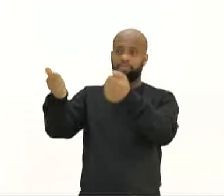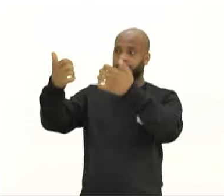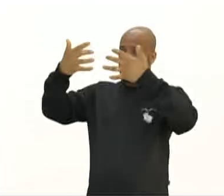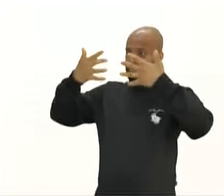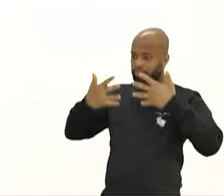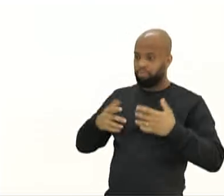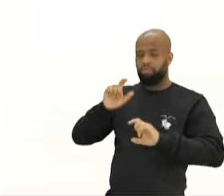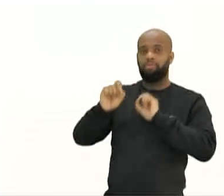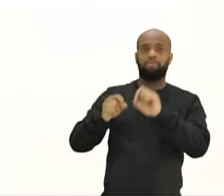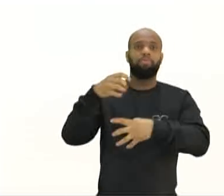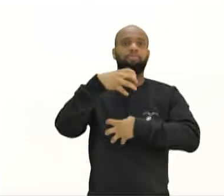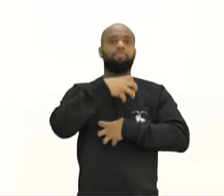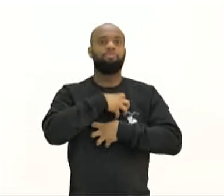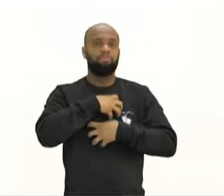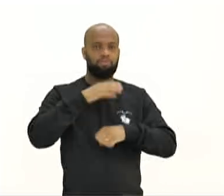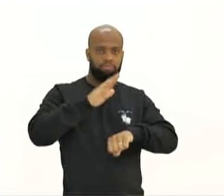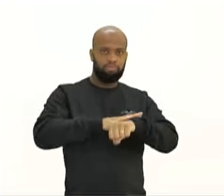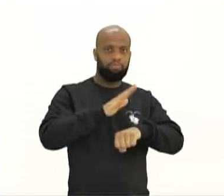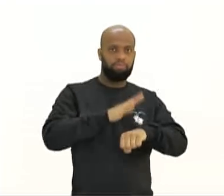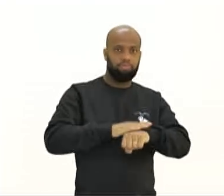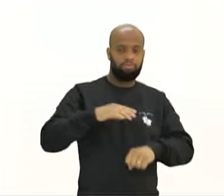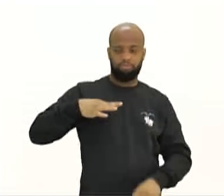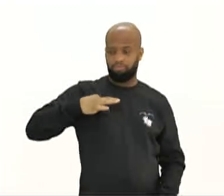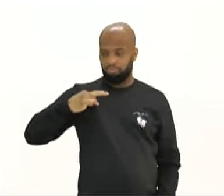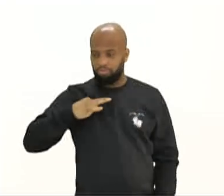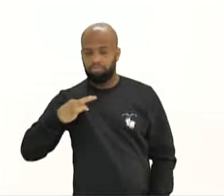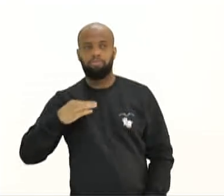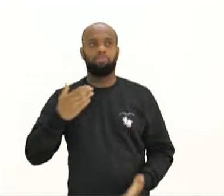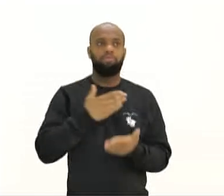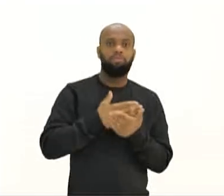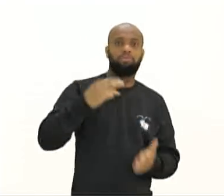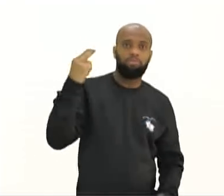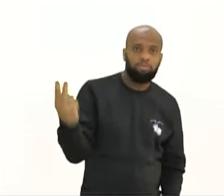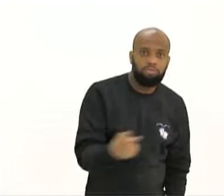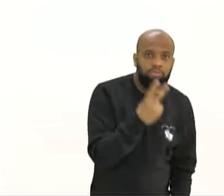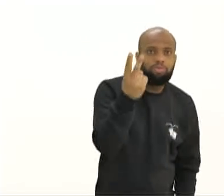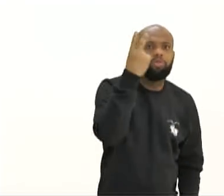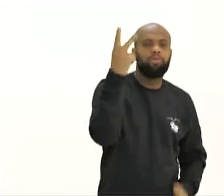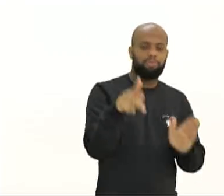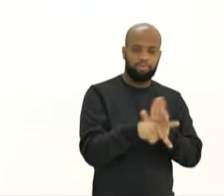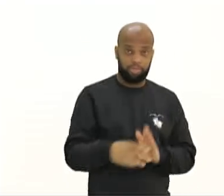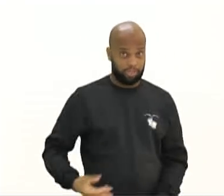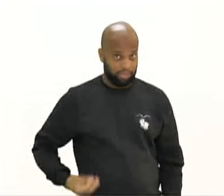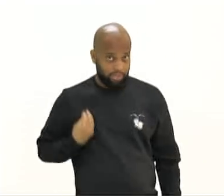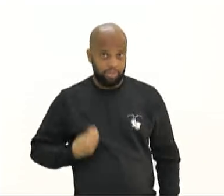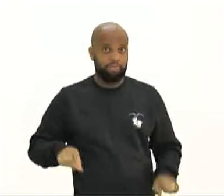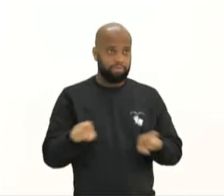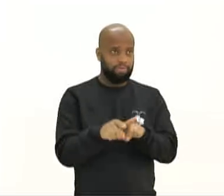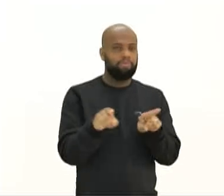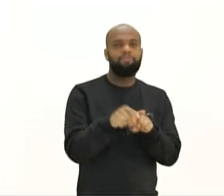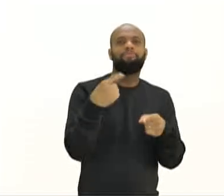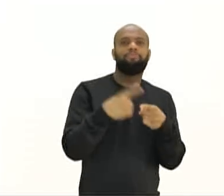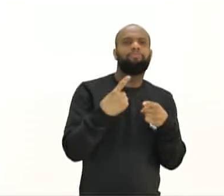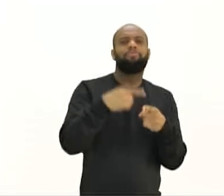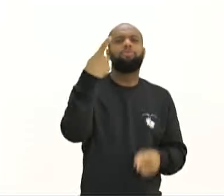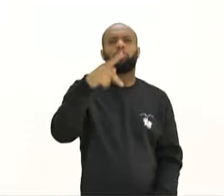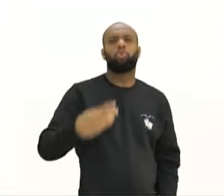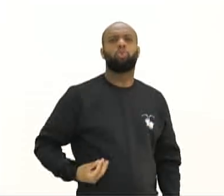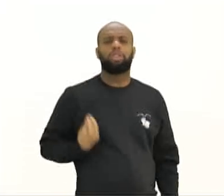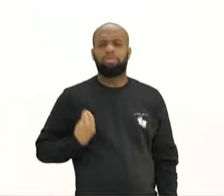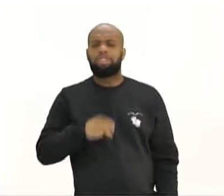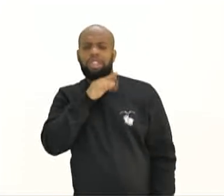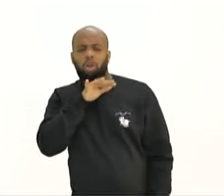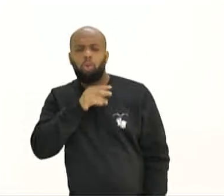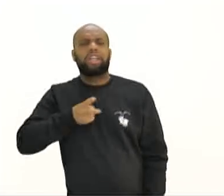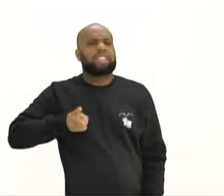ela sentiu sendo voluntária. Ela começou a dar mais valor para a vida, Porque não importa o quanto a sua vida é ruim, sempre tem alguém